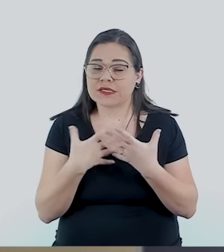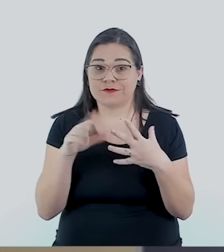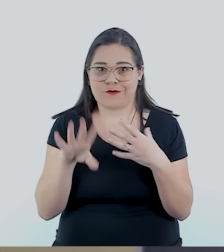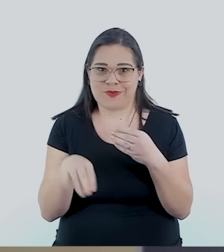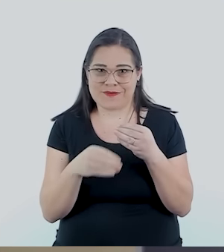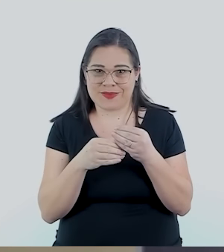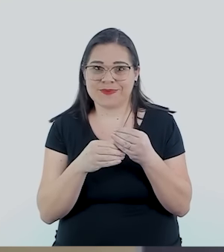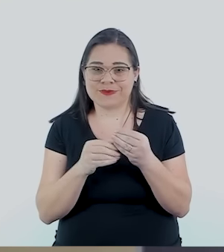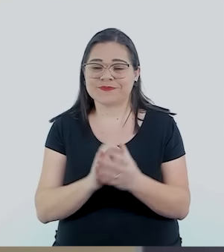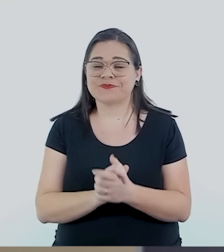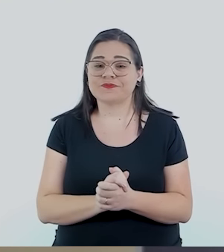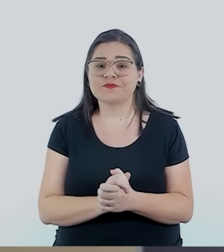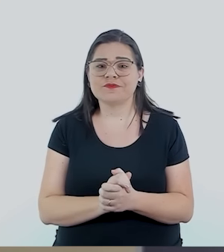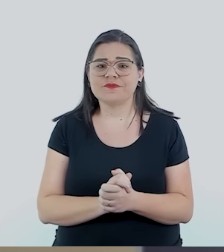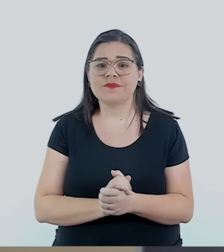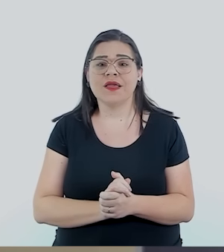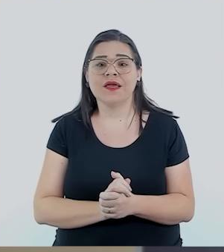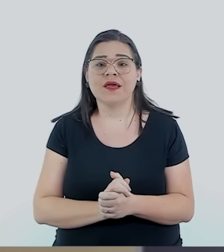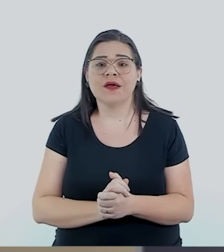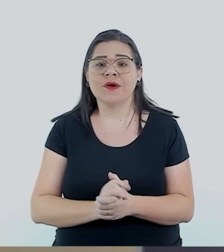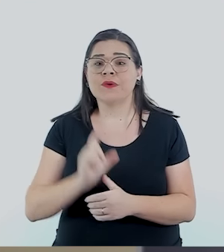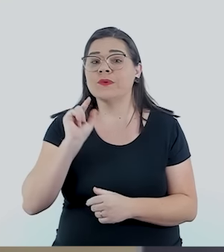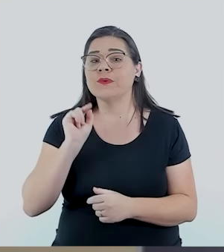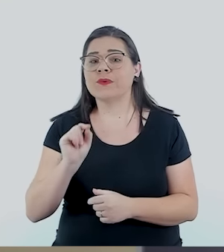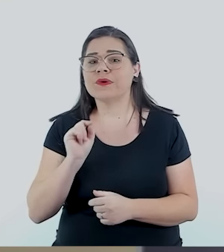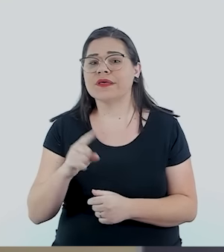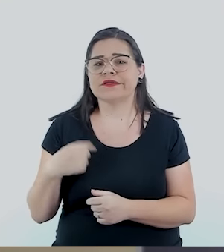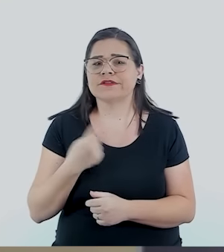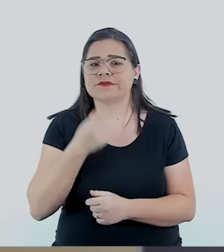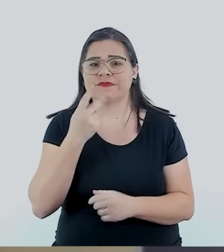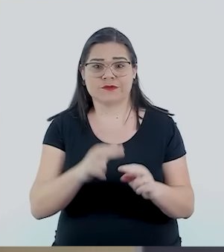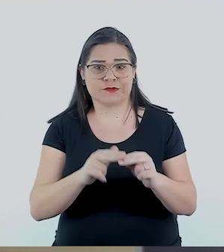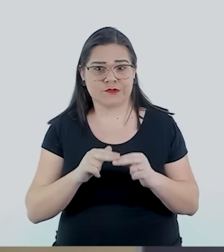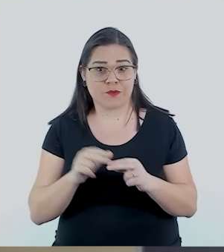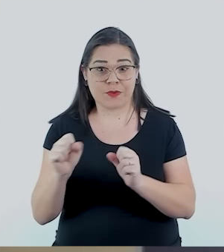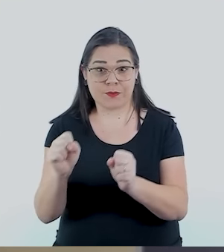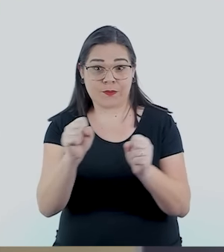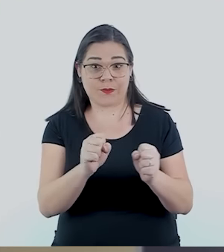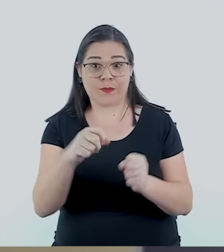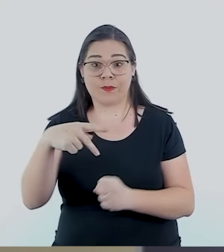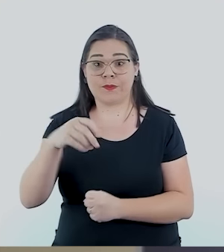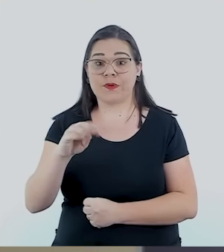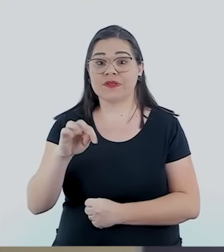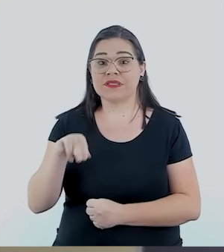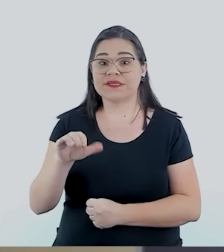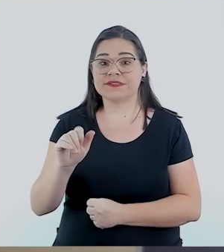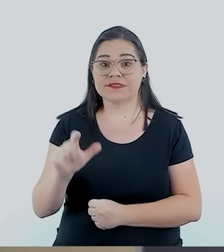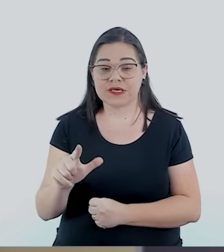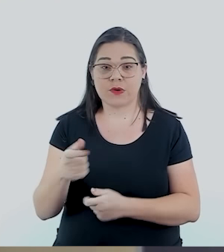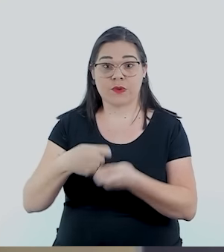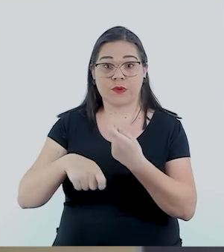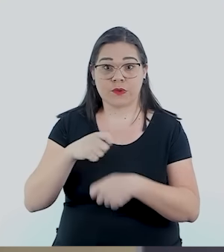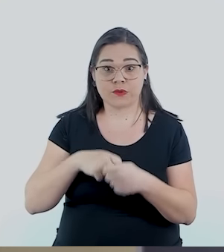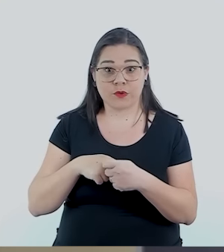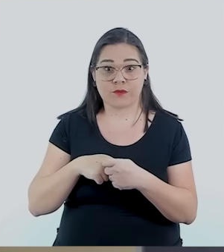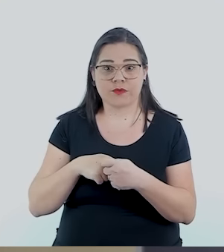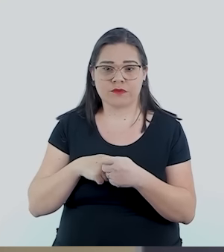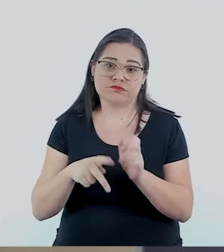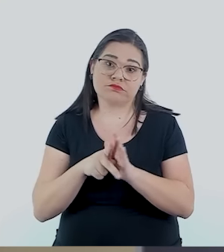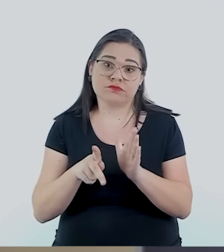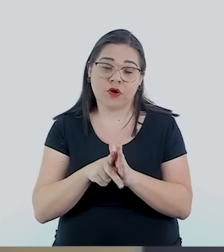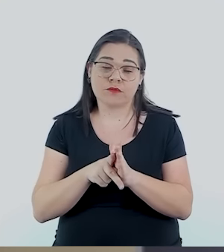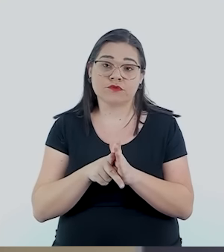Candice disse eh O que que a gente está de que que a gente tá falando em termos de potencial econômico consumidor e de produção